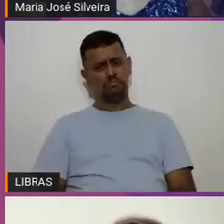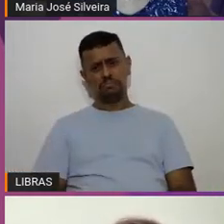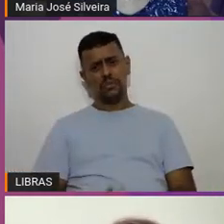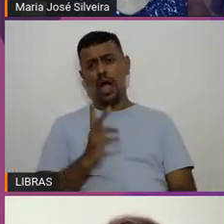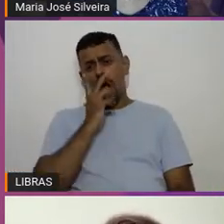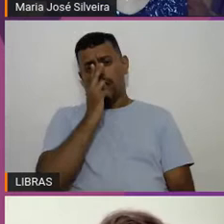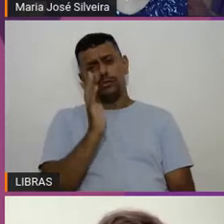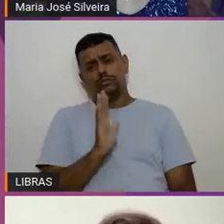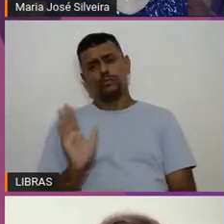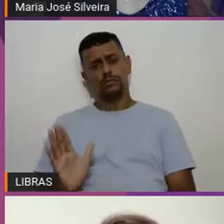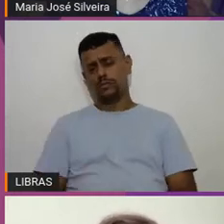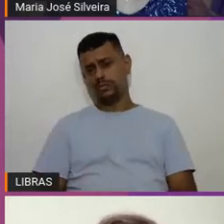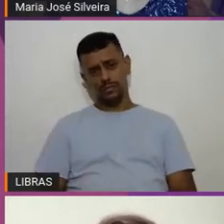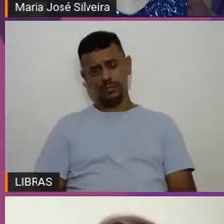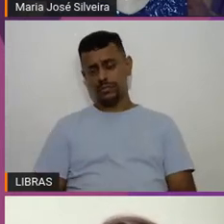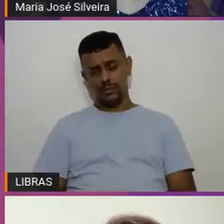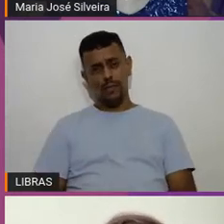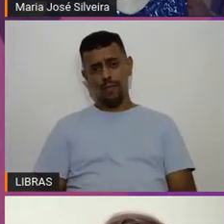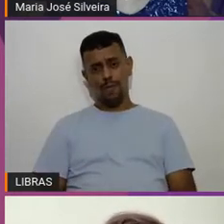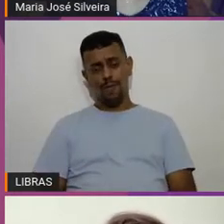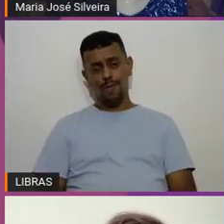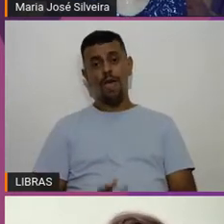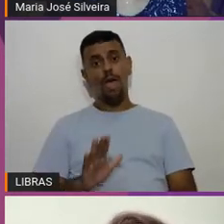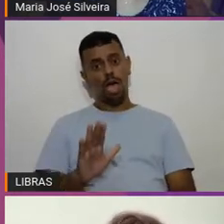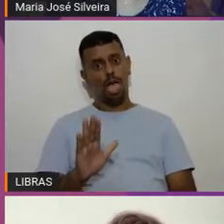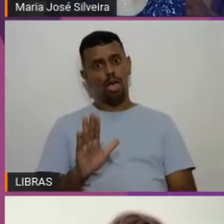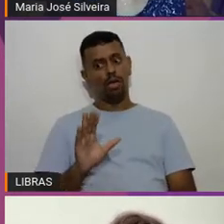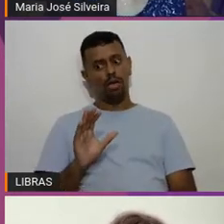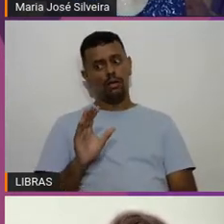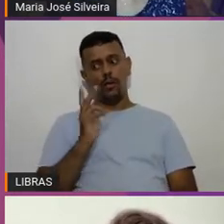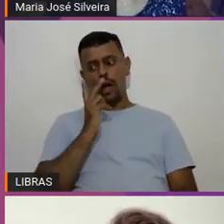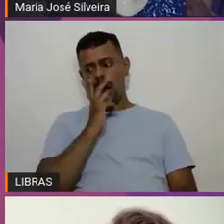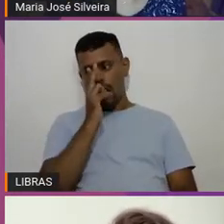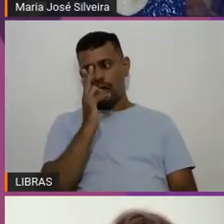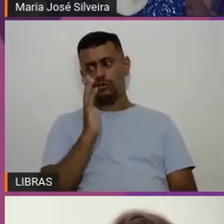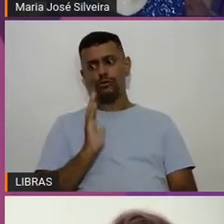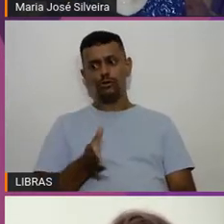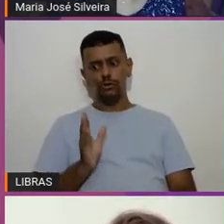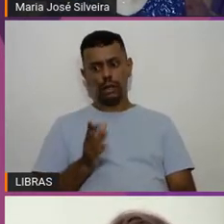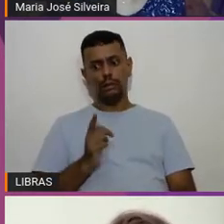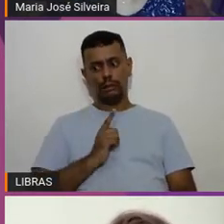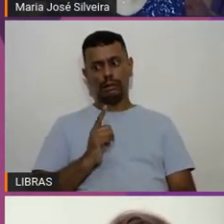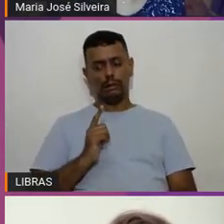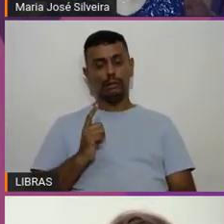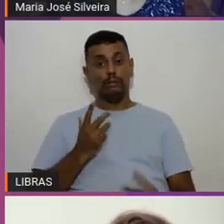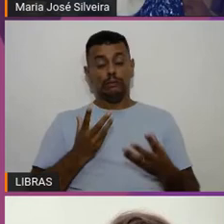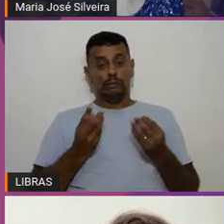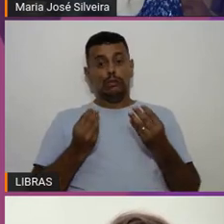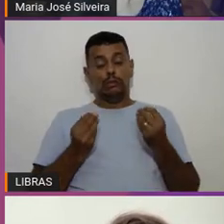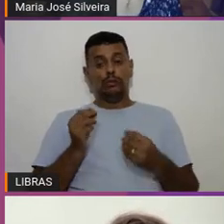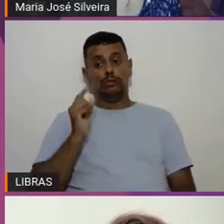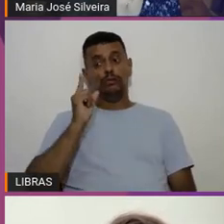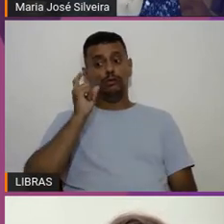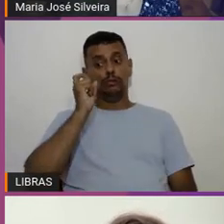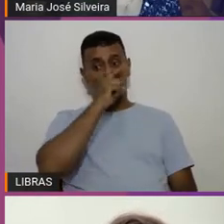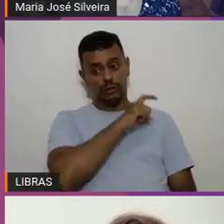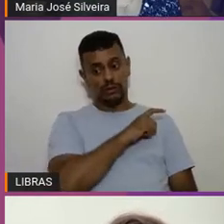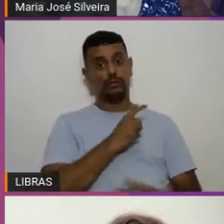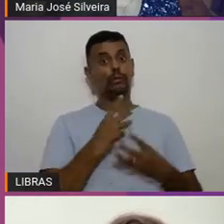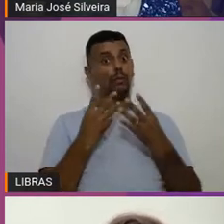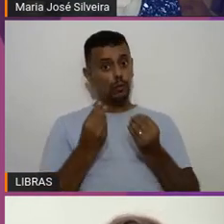e eu acho que ela é complexifica bastantes coisas eu não me sinto